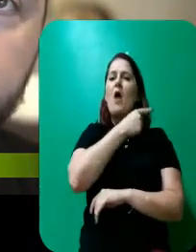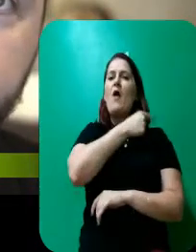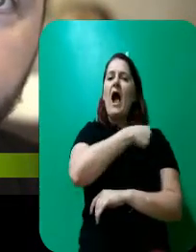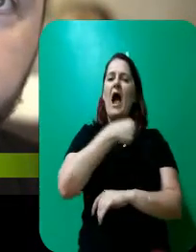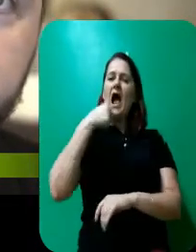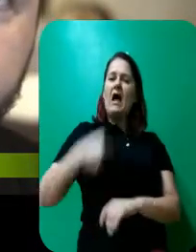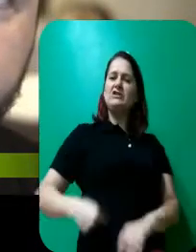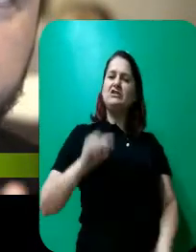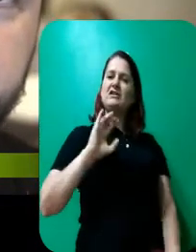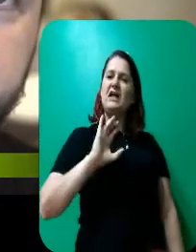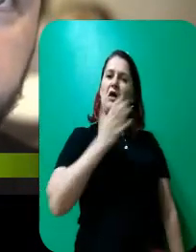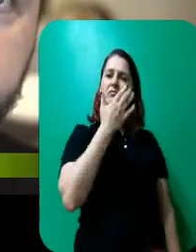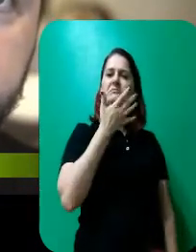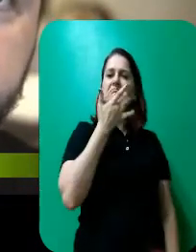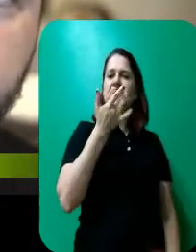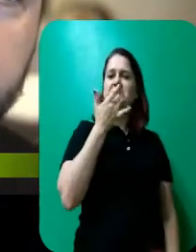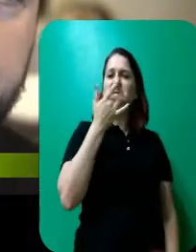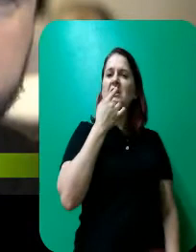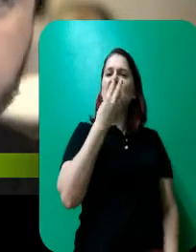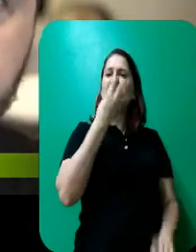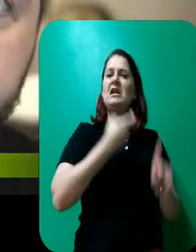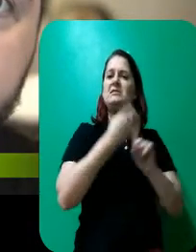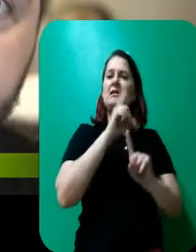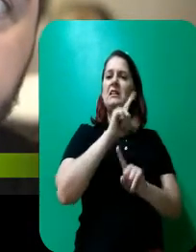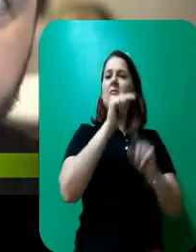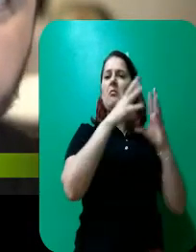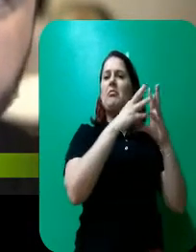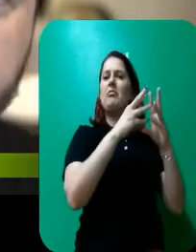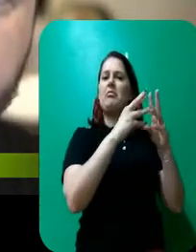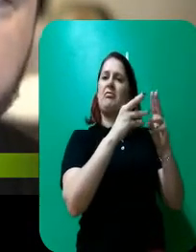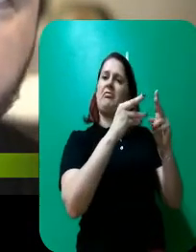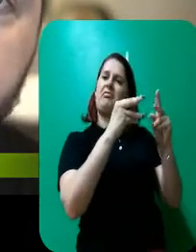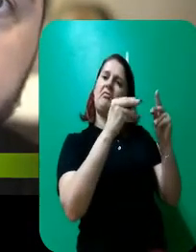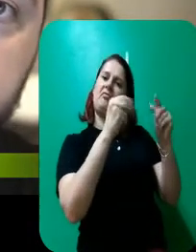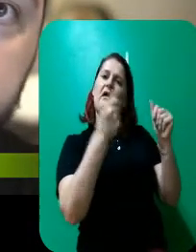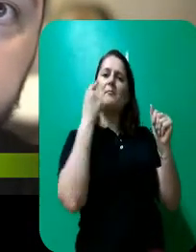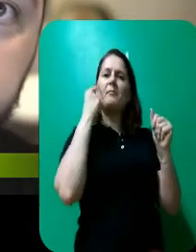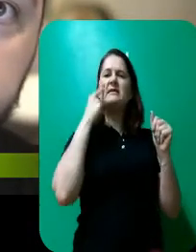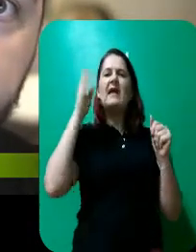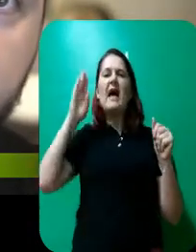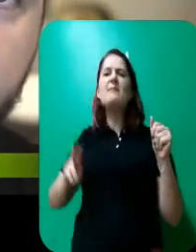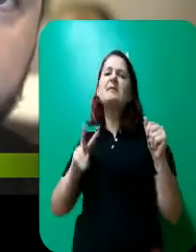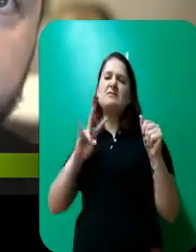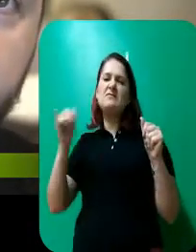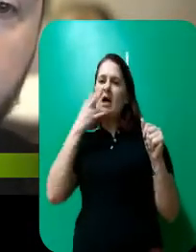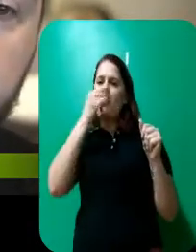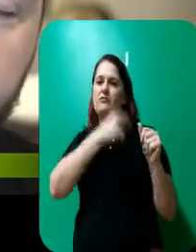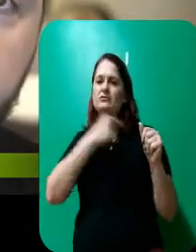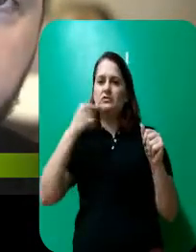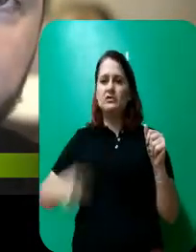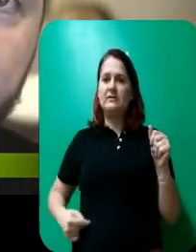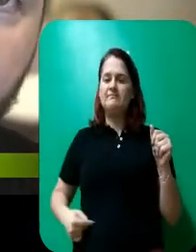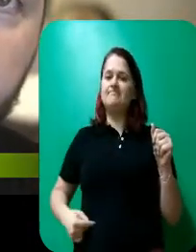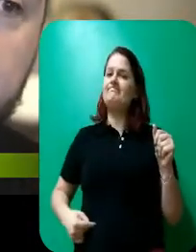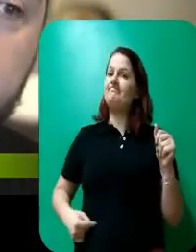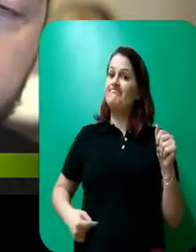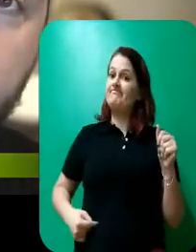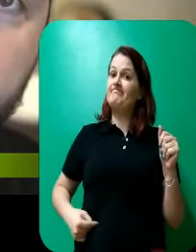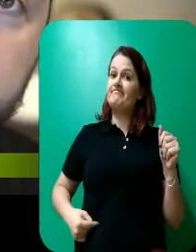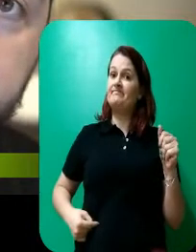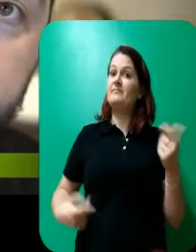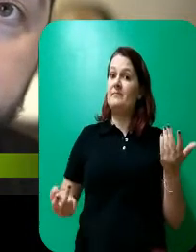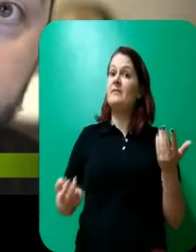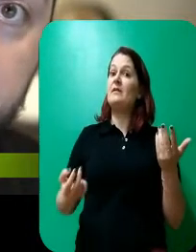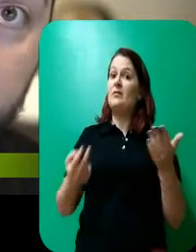Com o surto começa 3 meses depois, quase não tem mais caso acontecendo e a coisa terminou. Assim como parar o país um